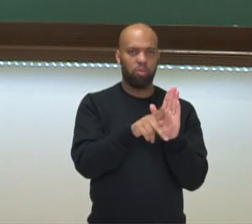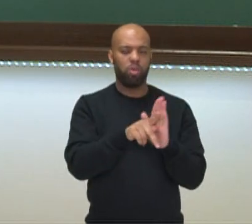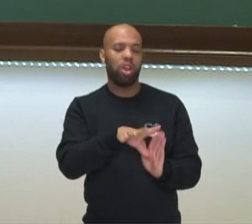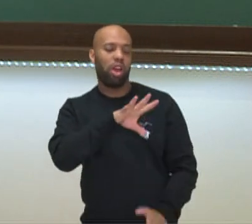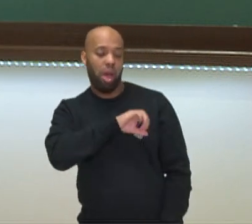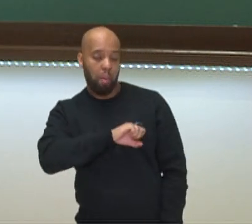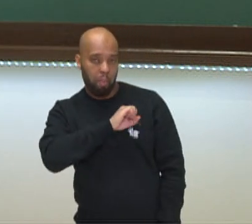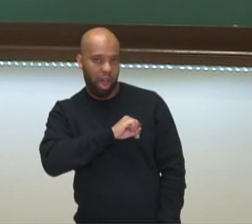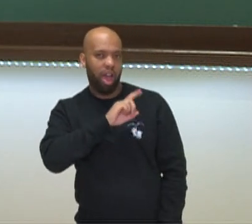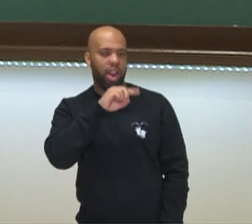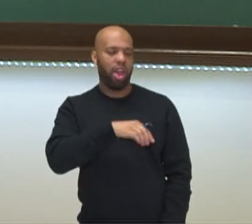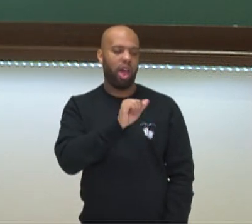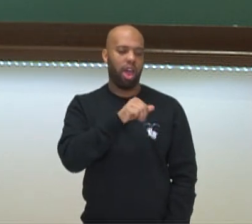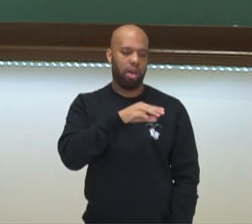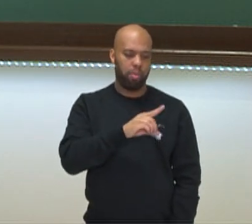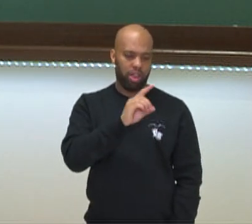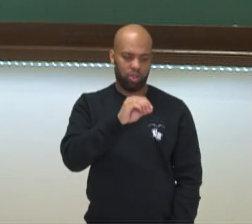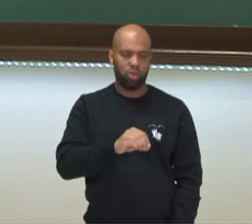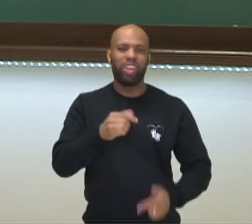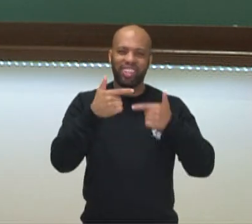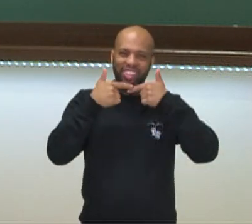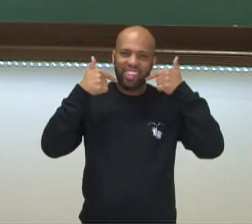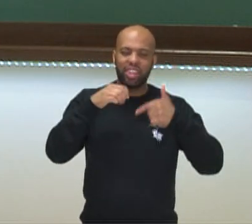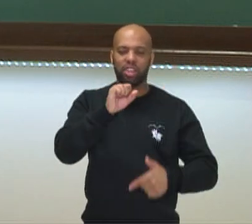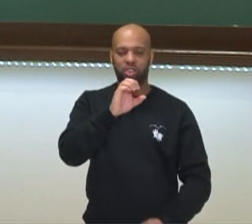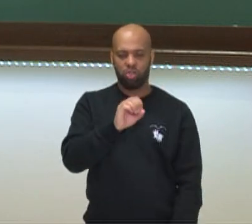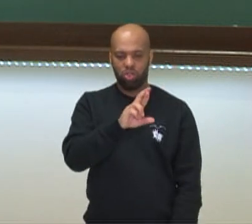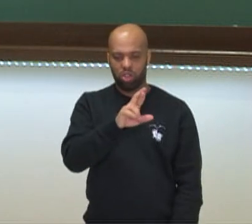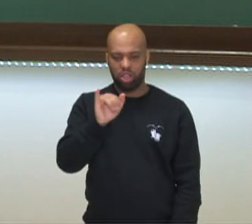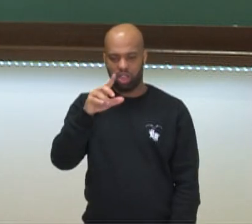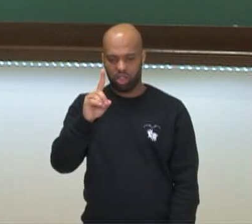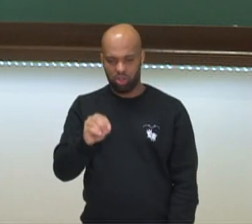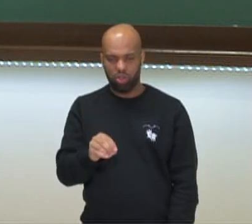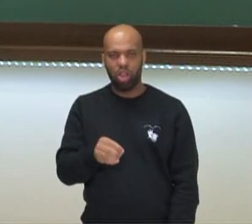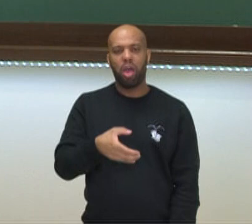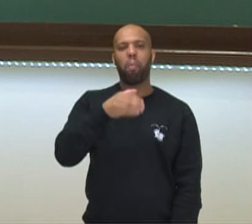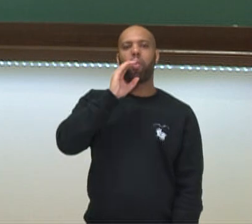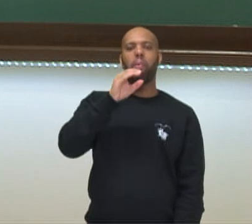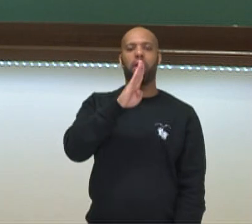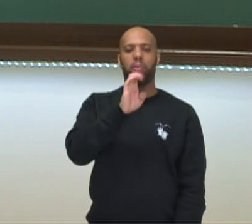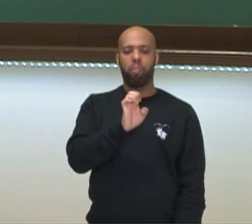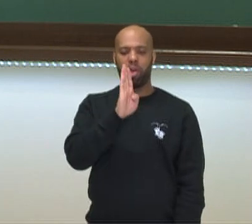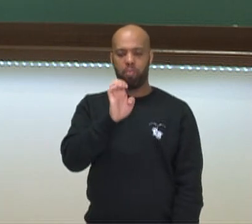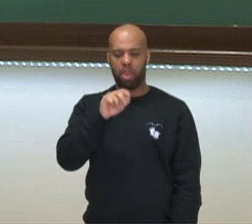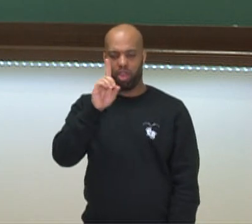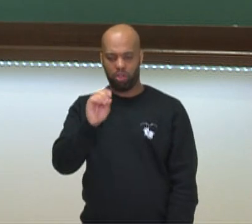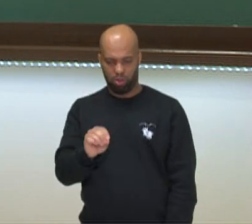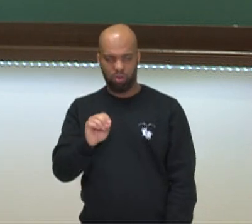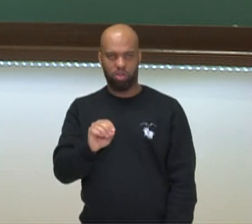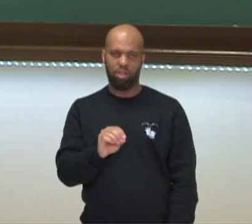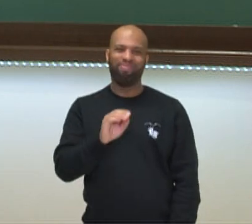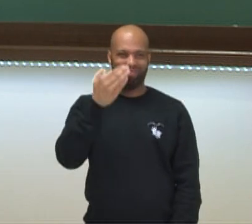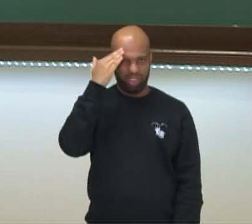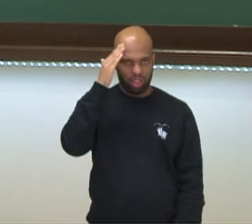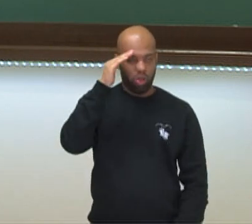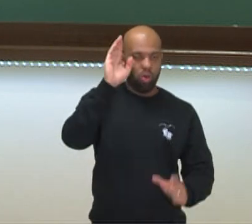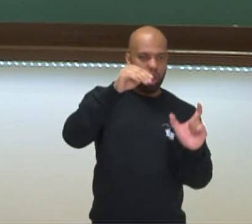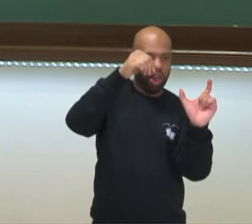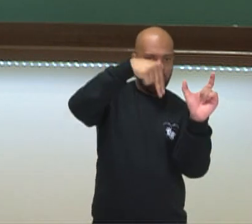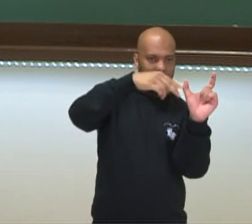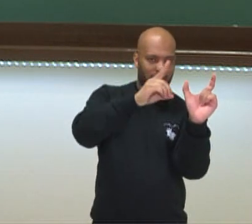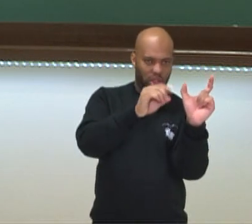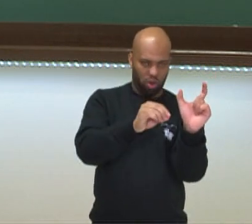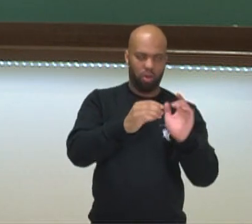estudar, estudando, sorrir, sorrindo, beber, bebendo, né? E por aí vai. Então, às vezes